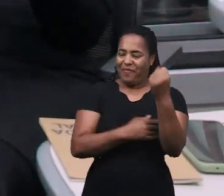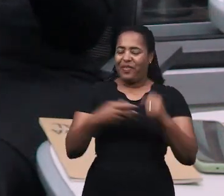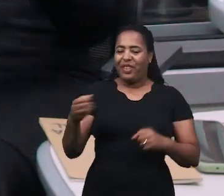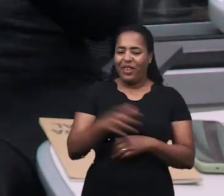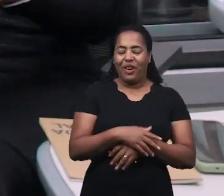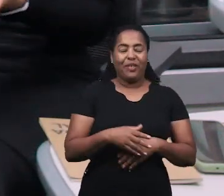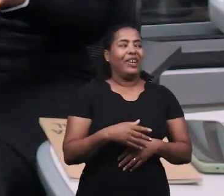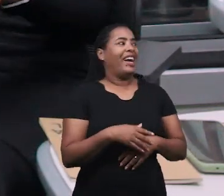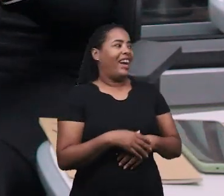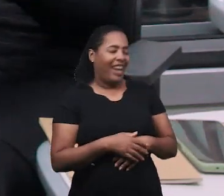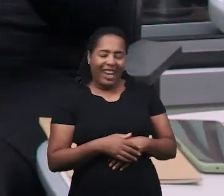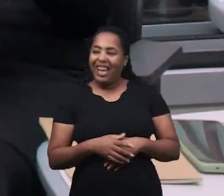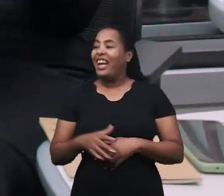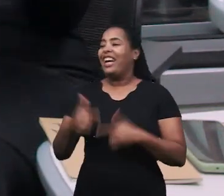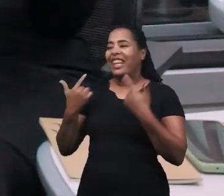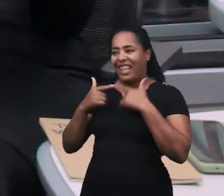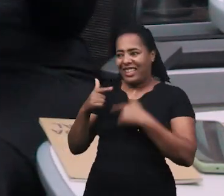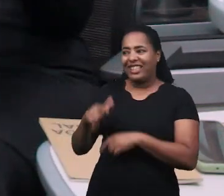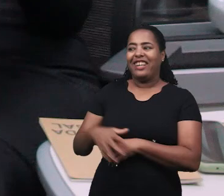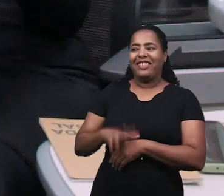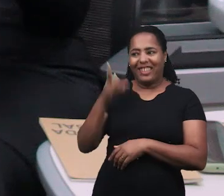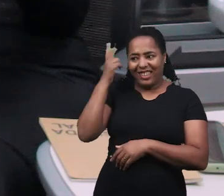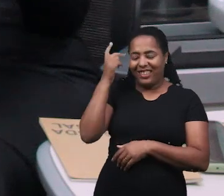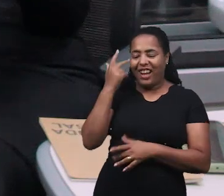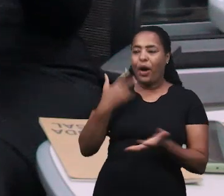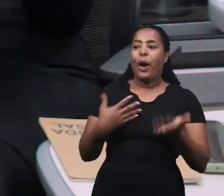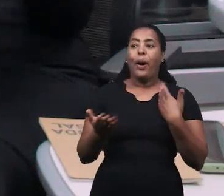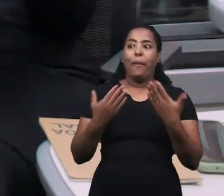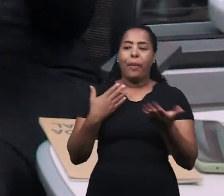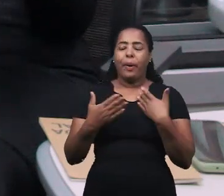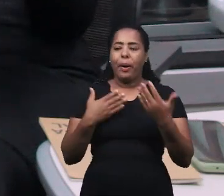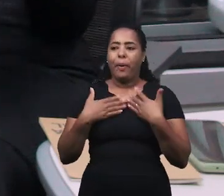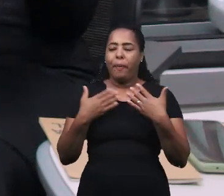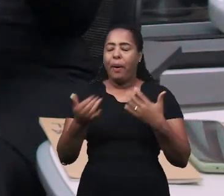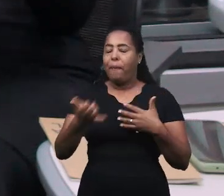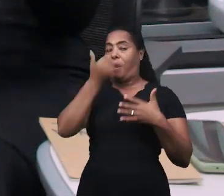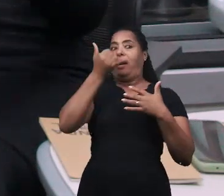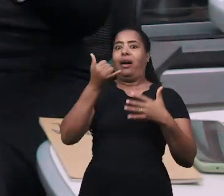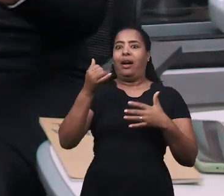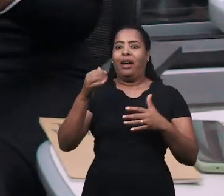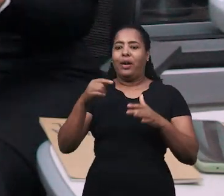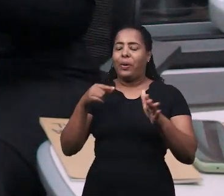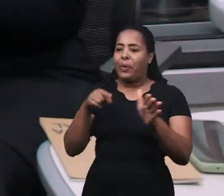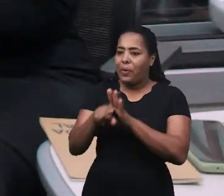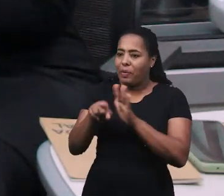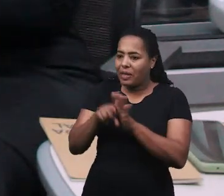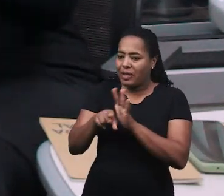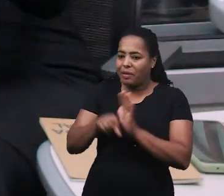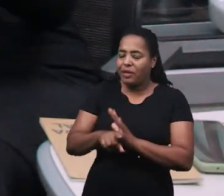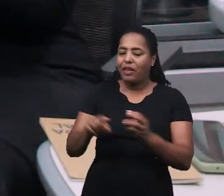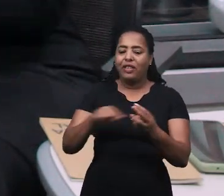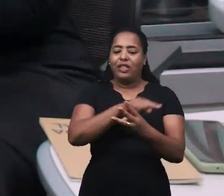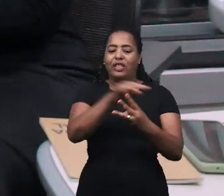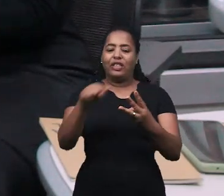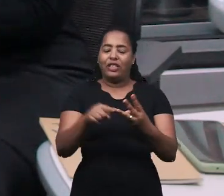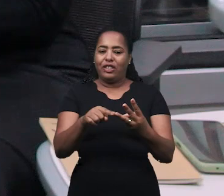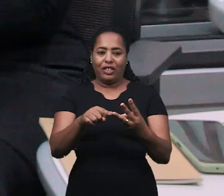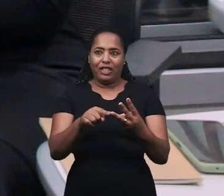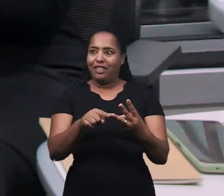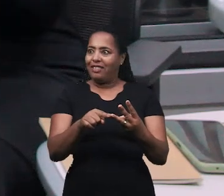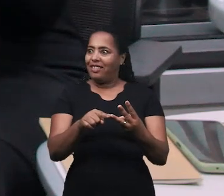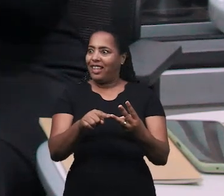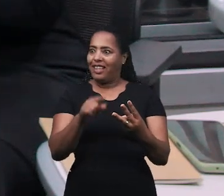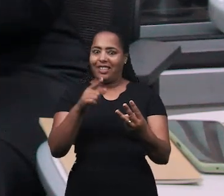que é natural, né? natural. Estávamos ali conversando e, de repente, eu comecei a perguntar e vi que eu tinha 3